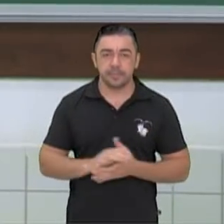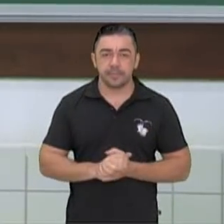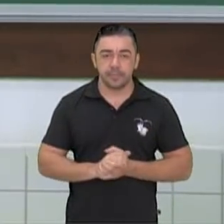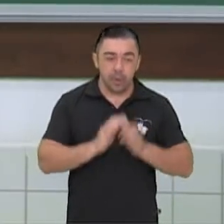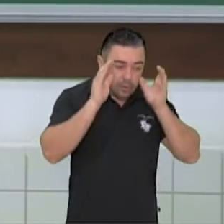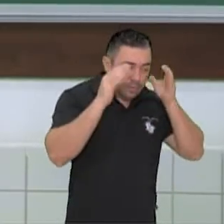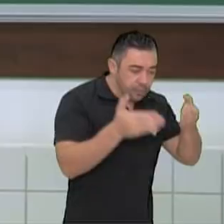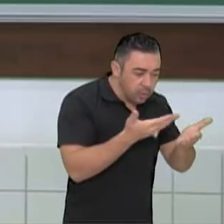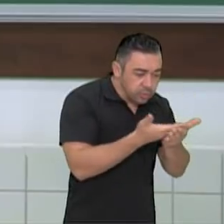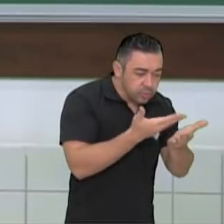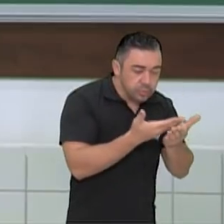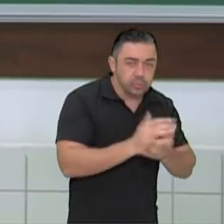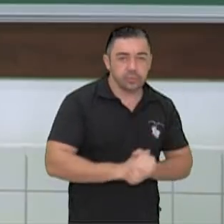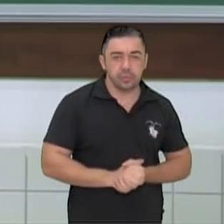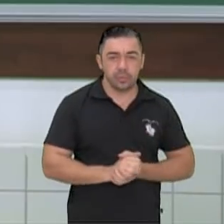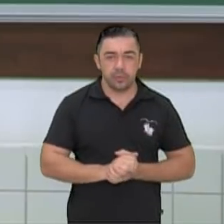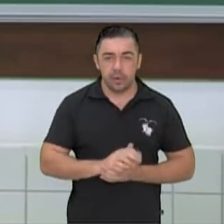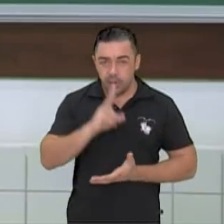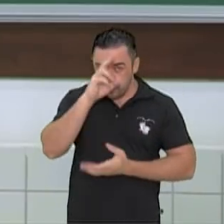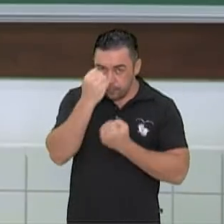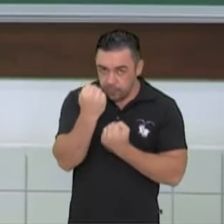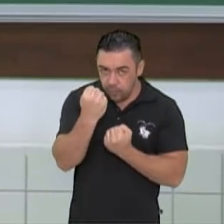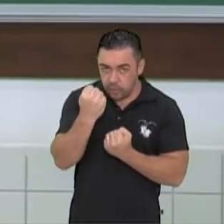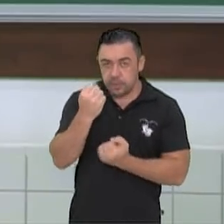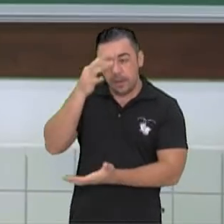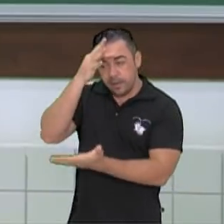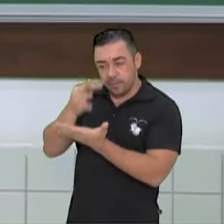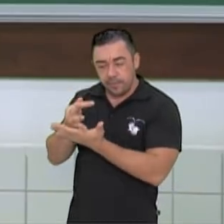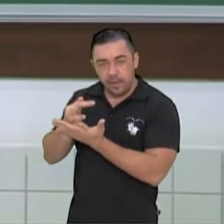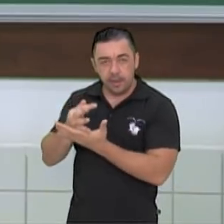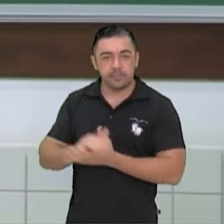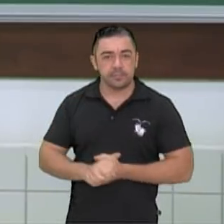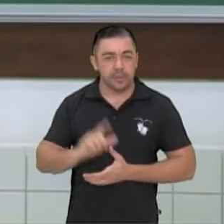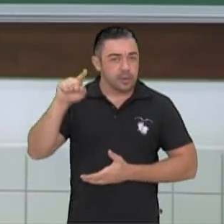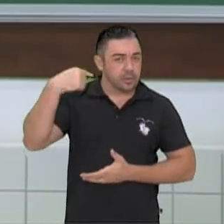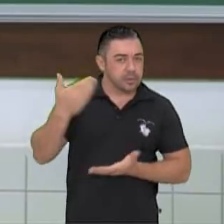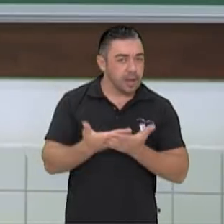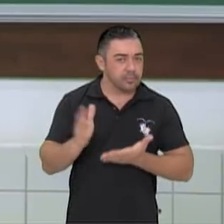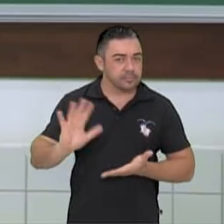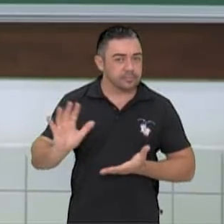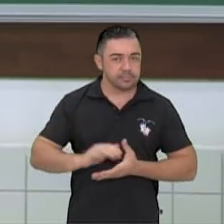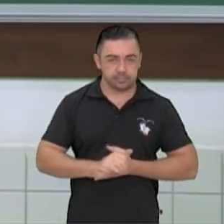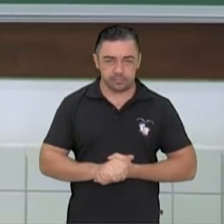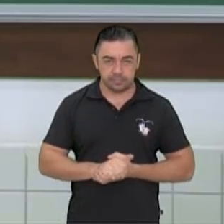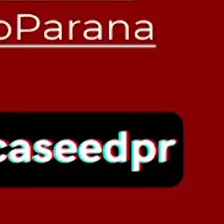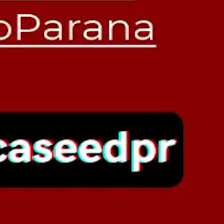Foco nos estudos, galerinha. Força. Porque no fé não faz mal a ninguém. Até a próxima, valeu!